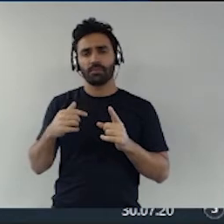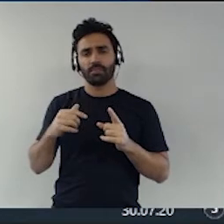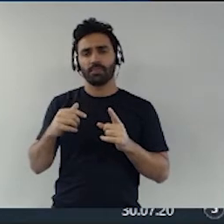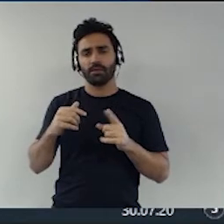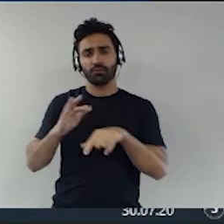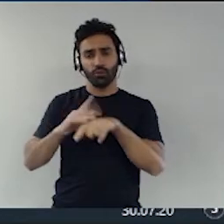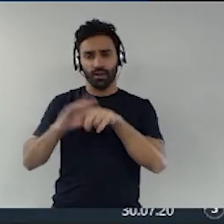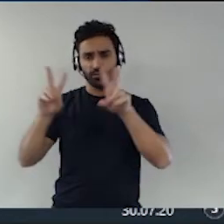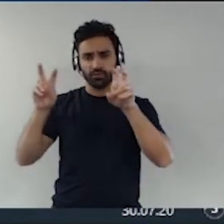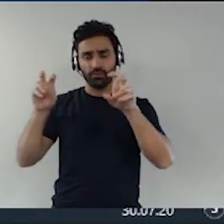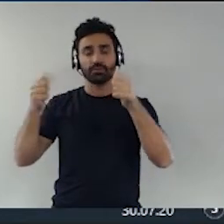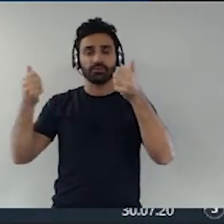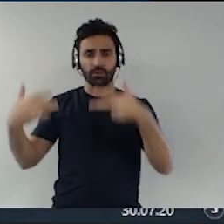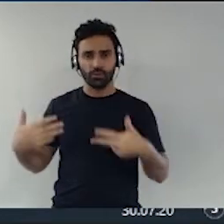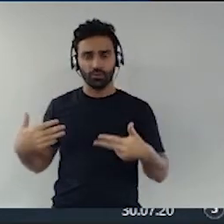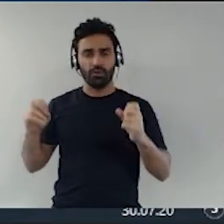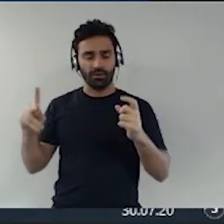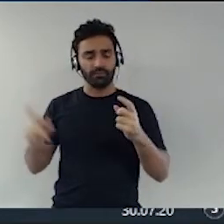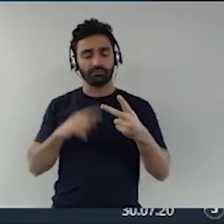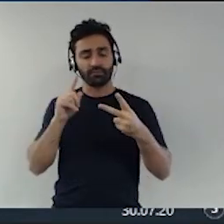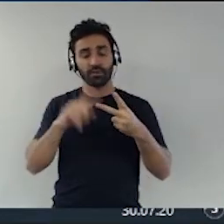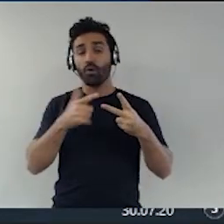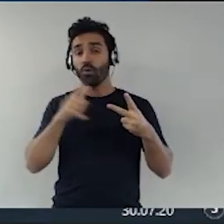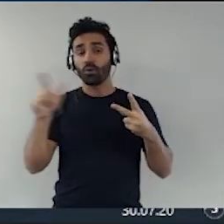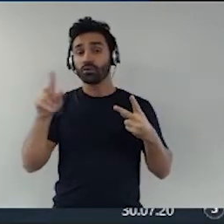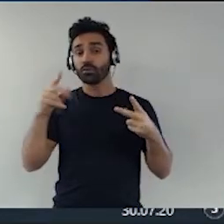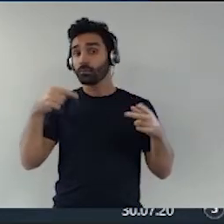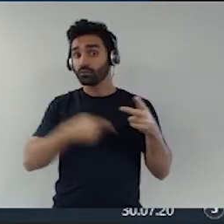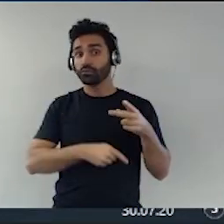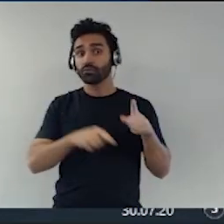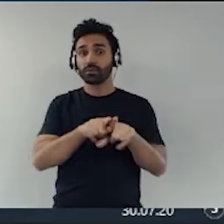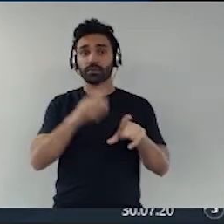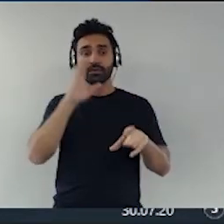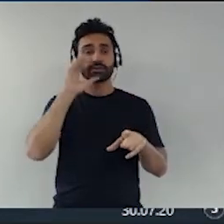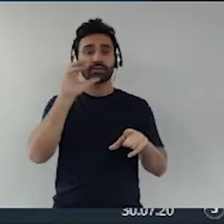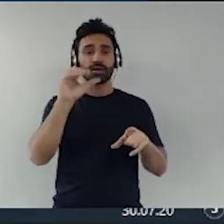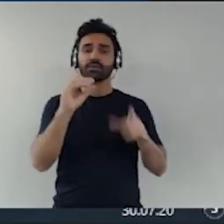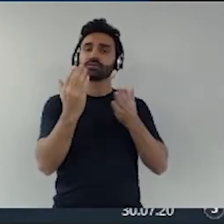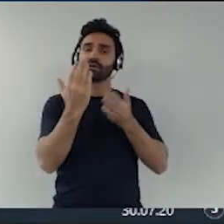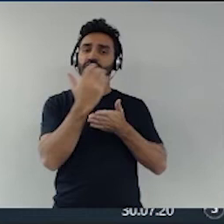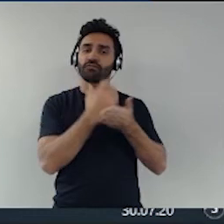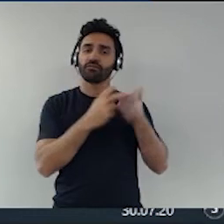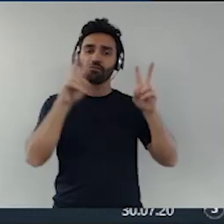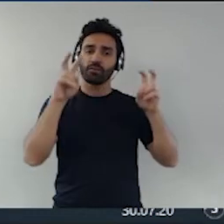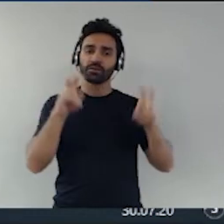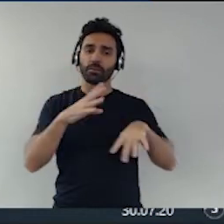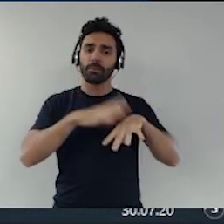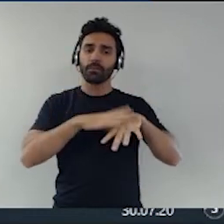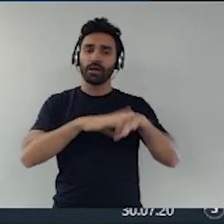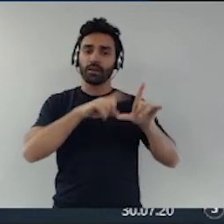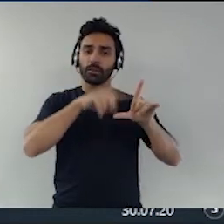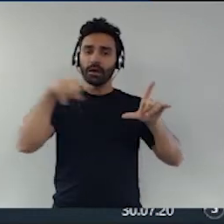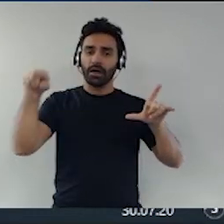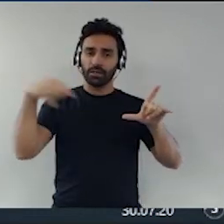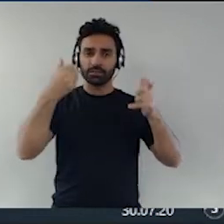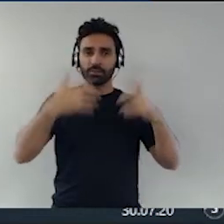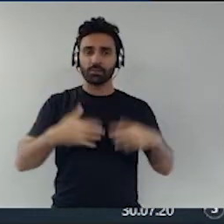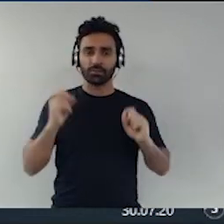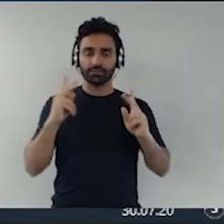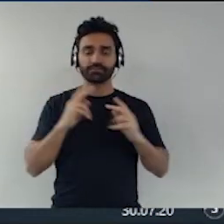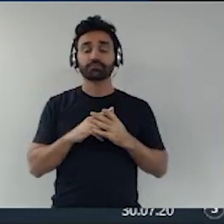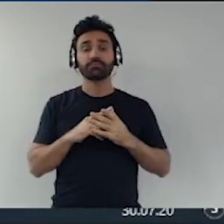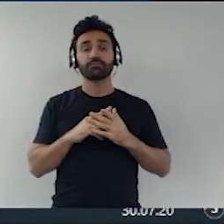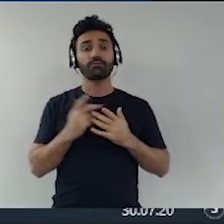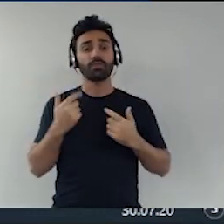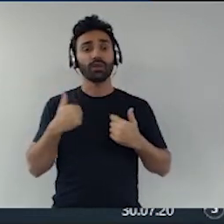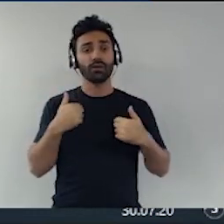epidemiologia e outra muito profunda da ciência dos dados, da matemática, da epidemiologia. E o que eu sempre falo